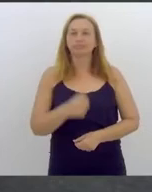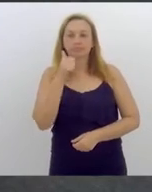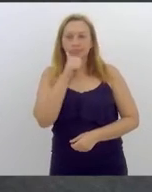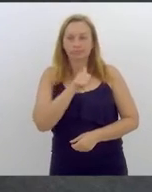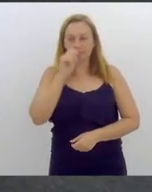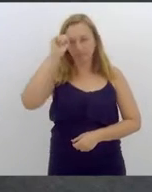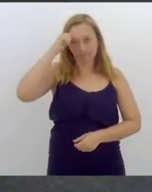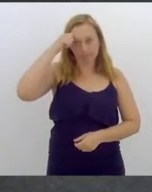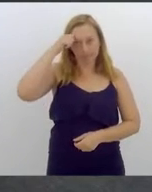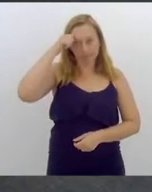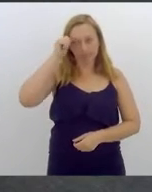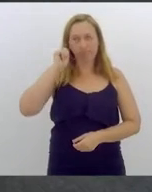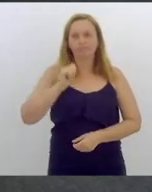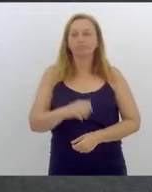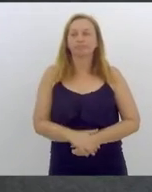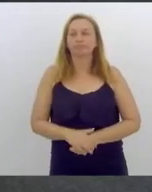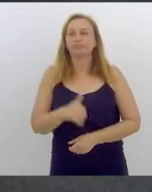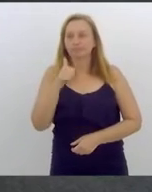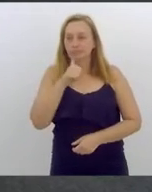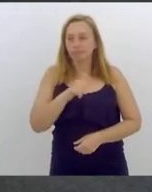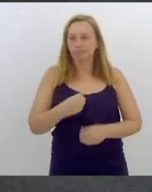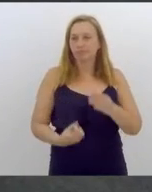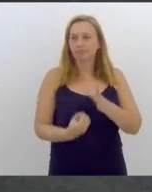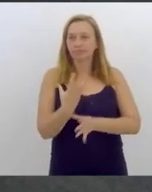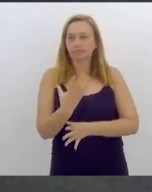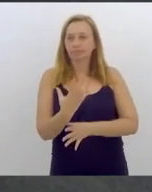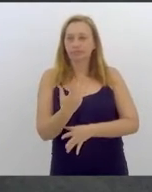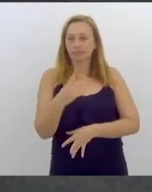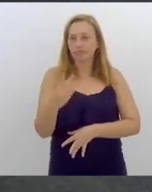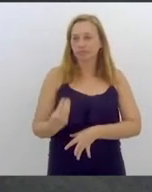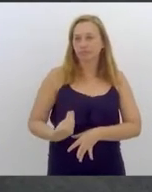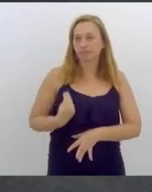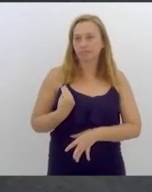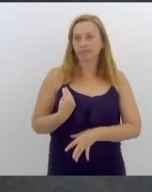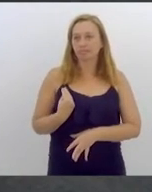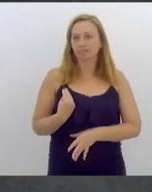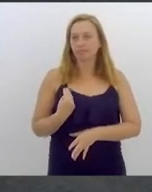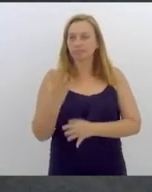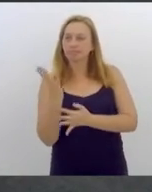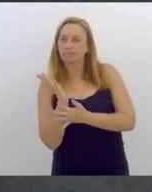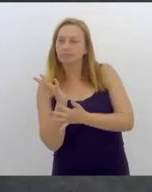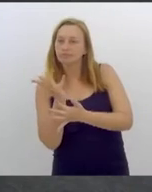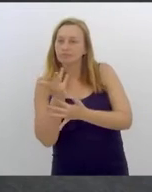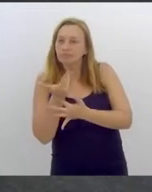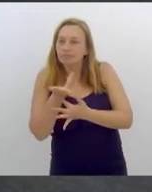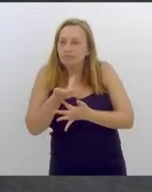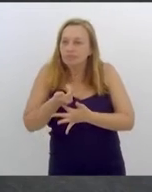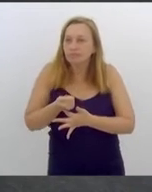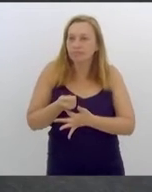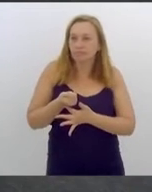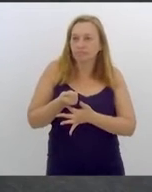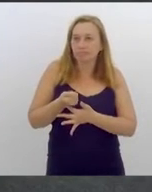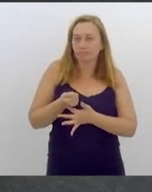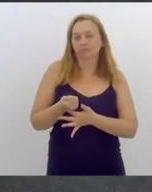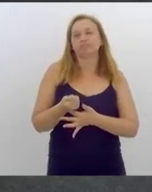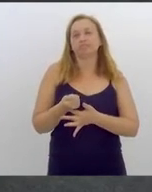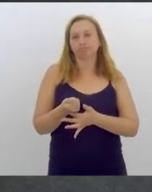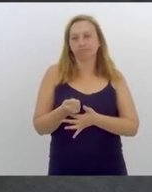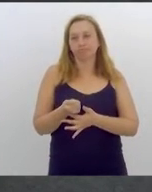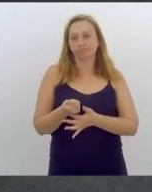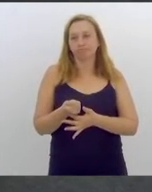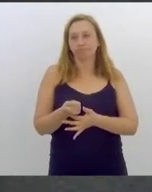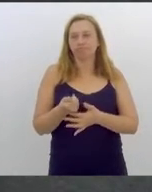pretas das mulheres que constrói a sua existência a partir da arte a partir da ressignificação